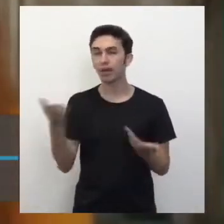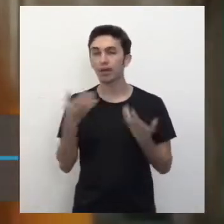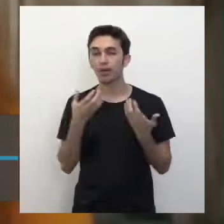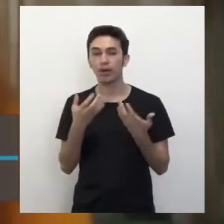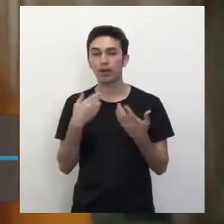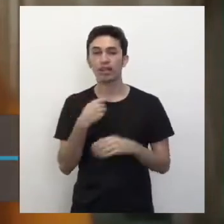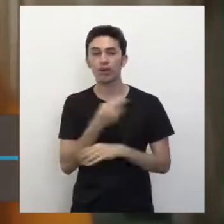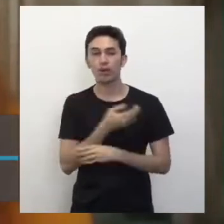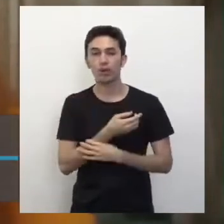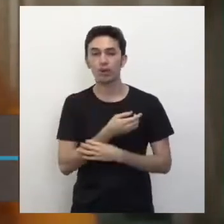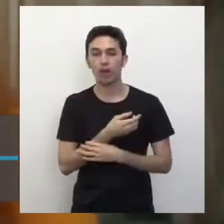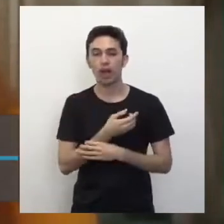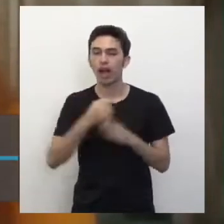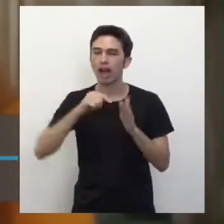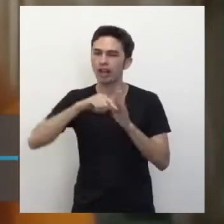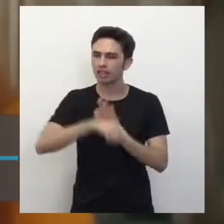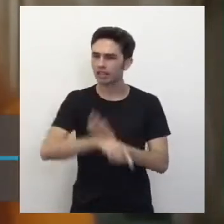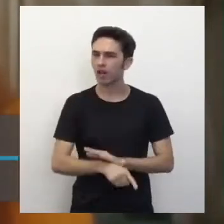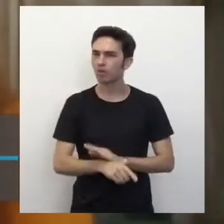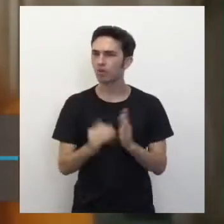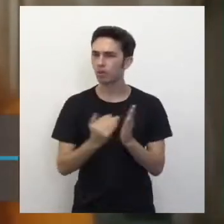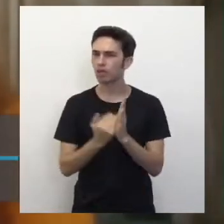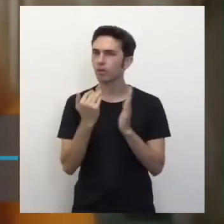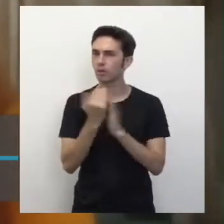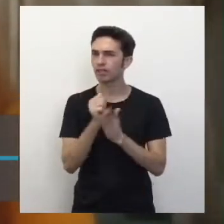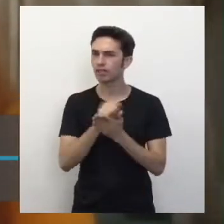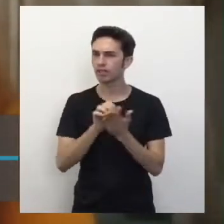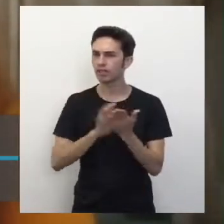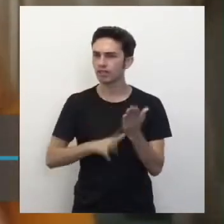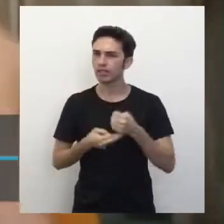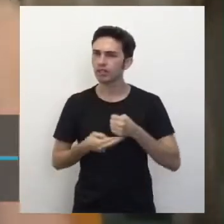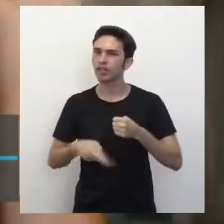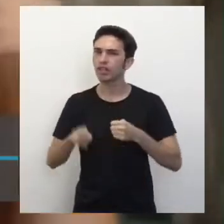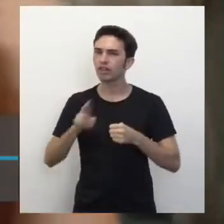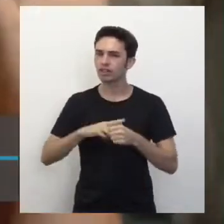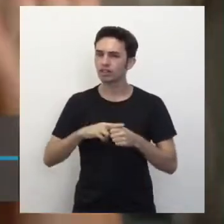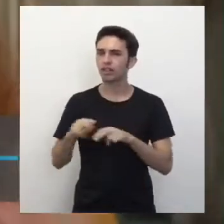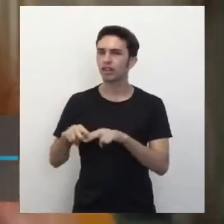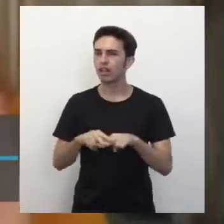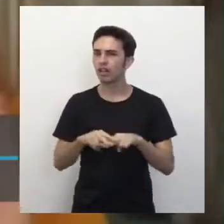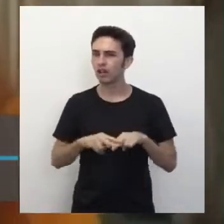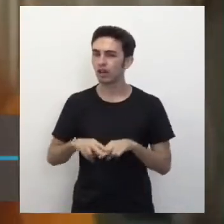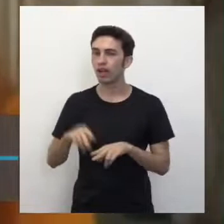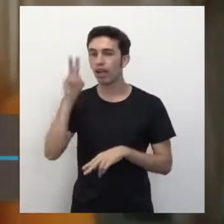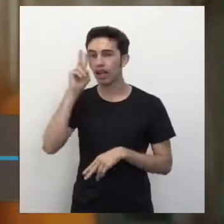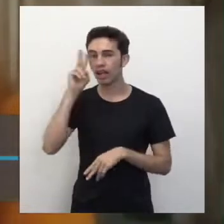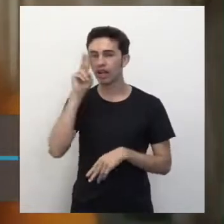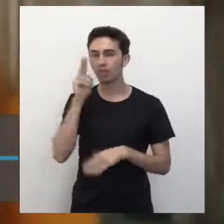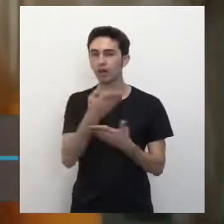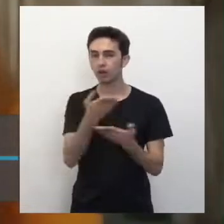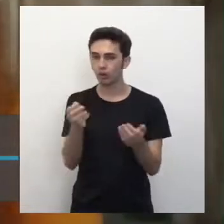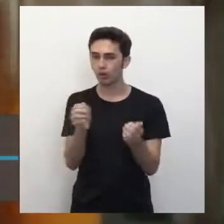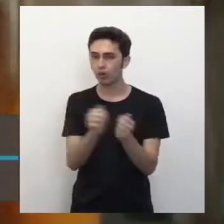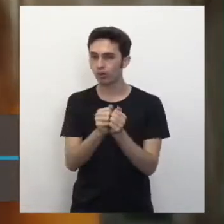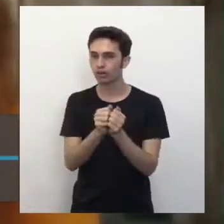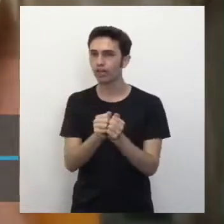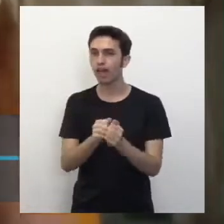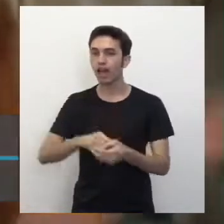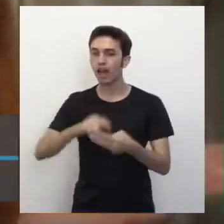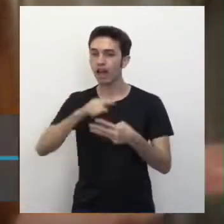então adentrar um pouquinho mais nesse exercício de revisão e relembrar com vocês as